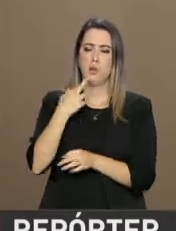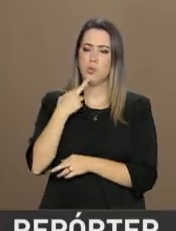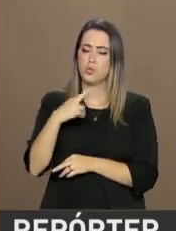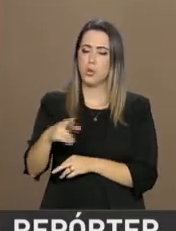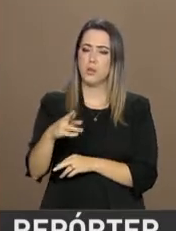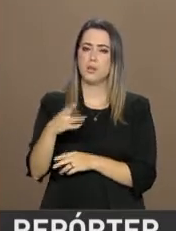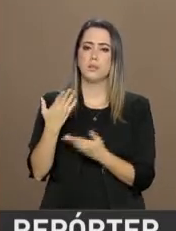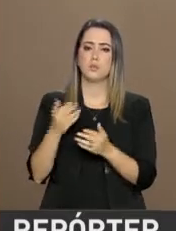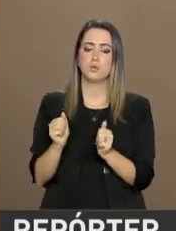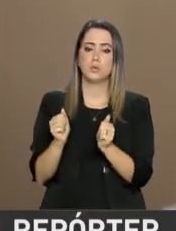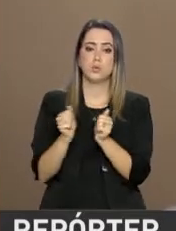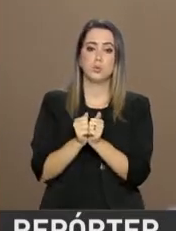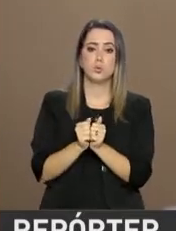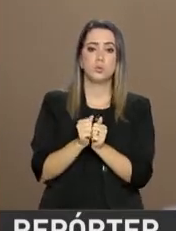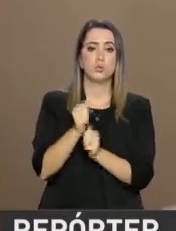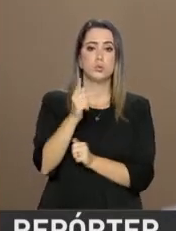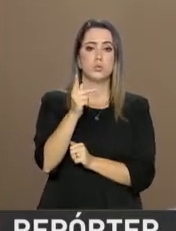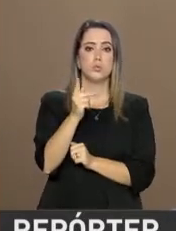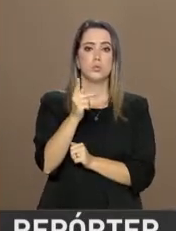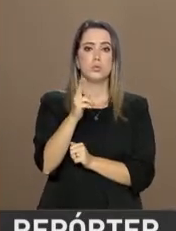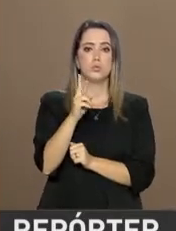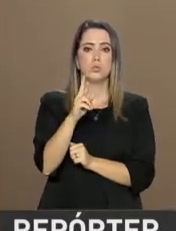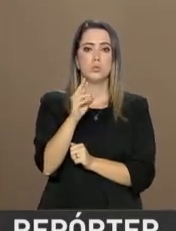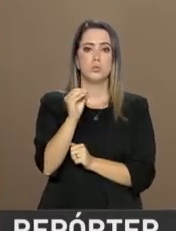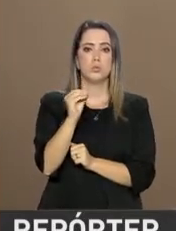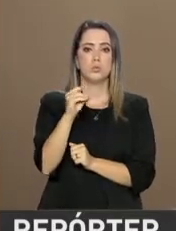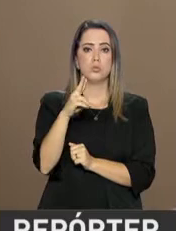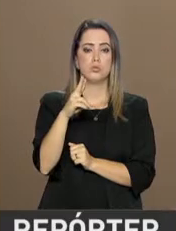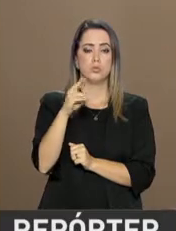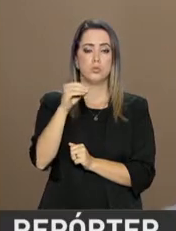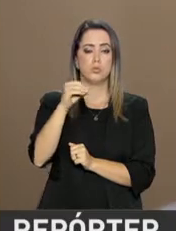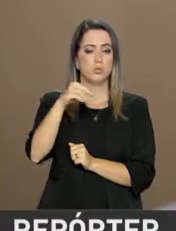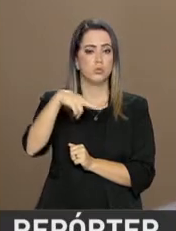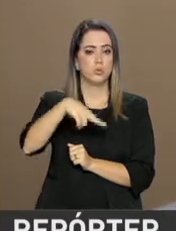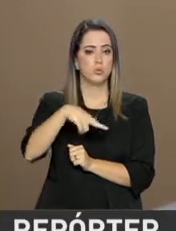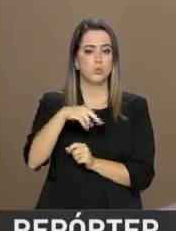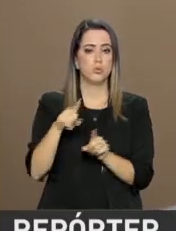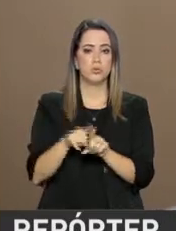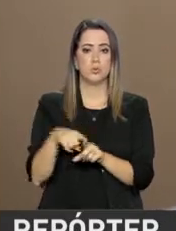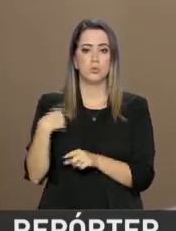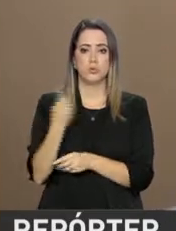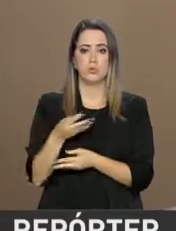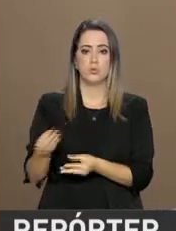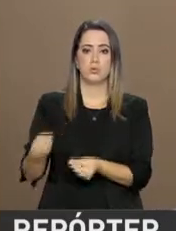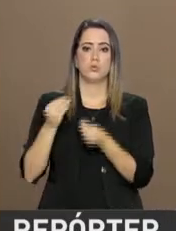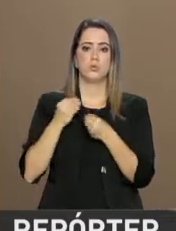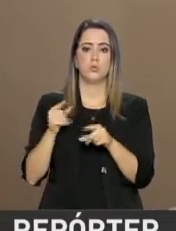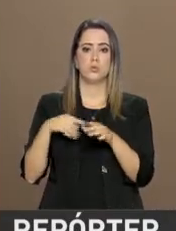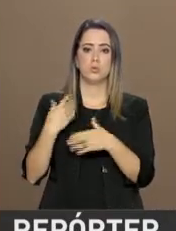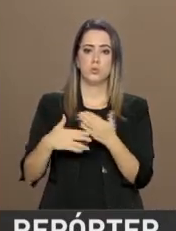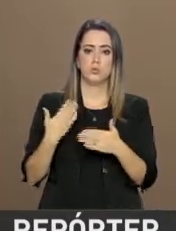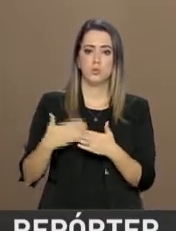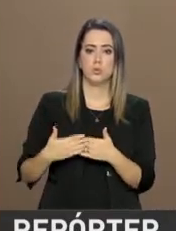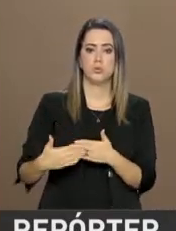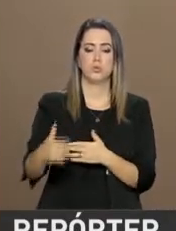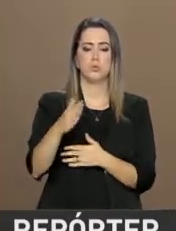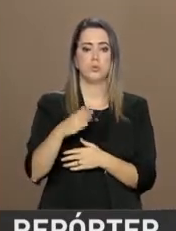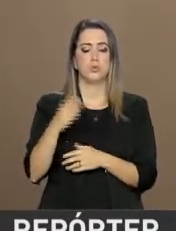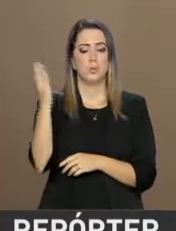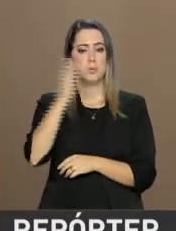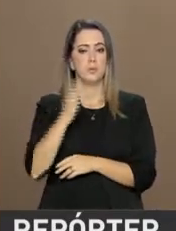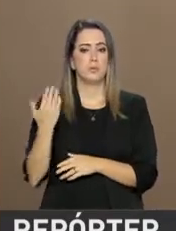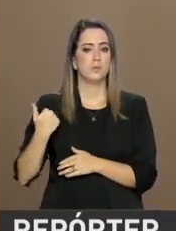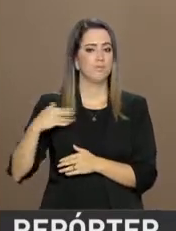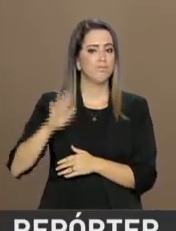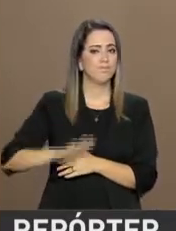paralela por procon nem os procons são nossos parceiros são é quem nos mantenha e pelo brasil afora hoje